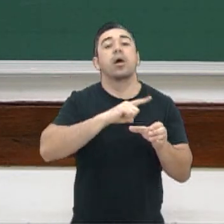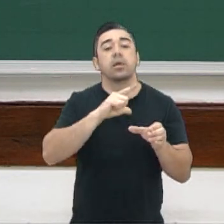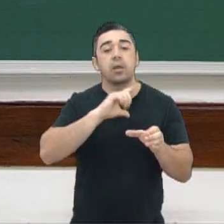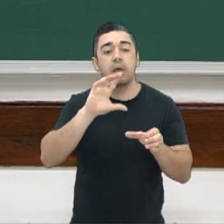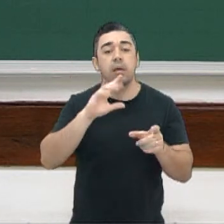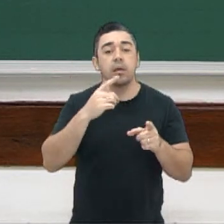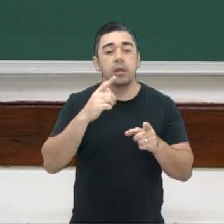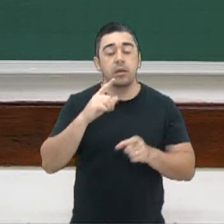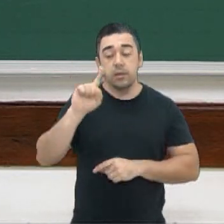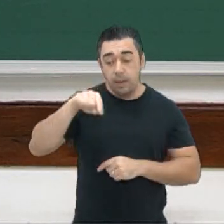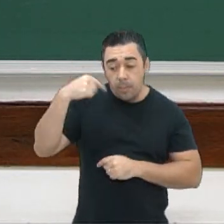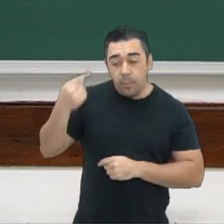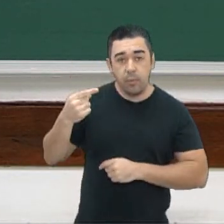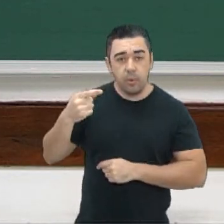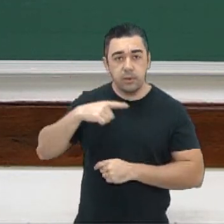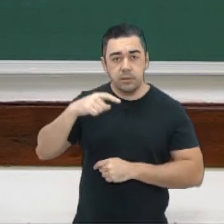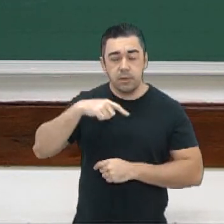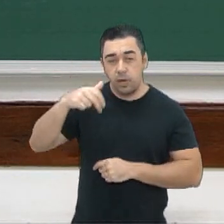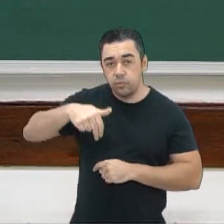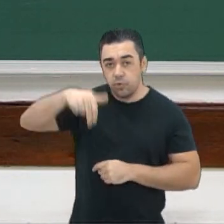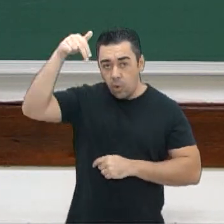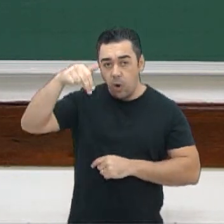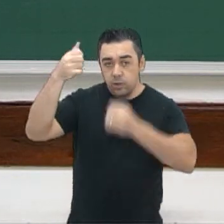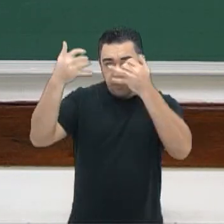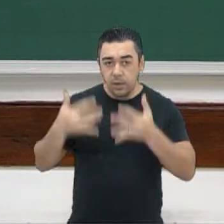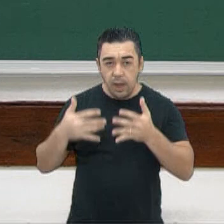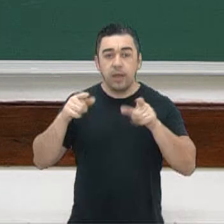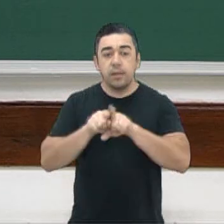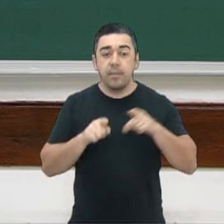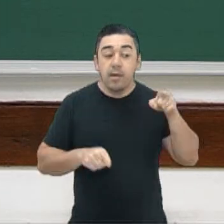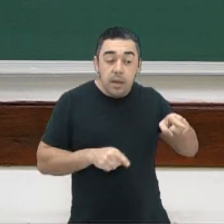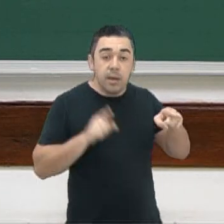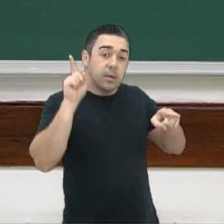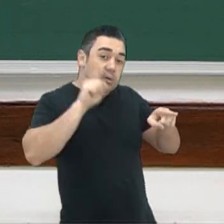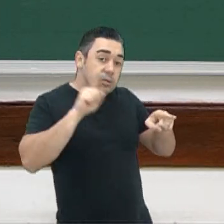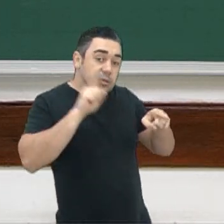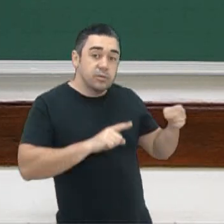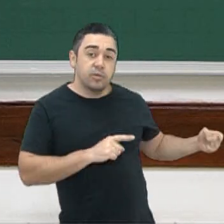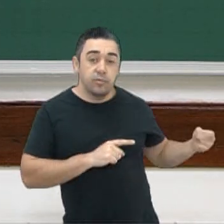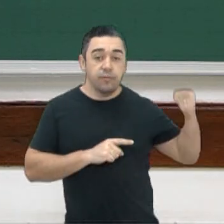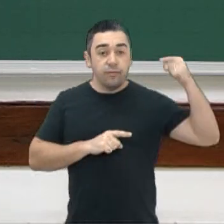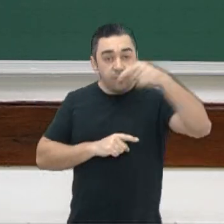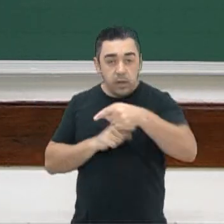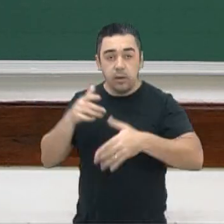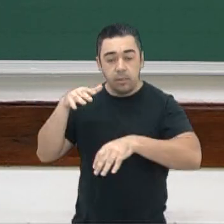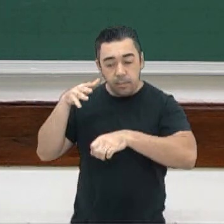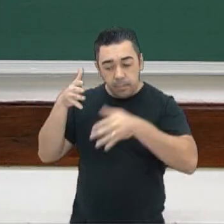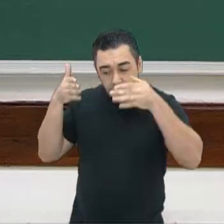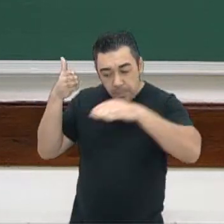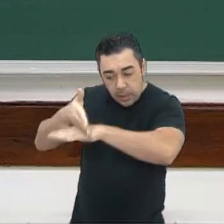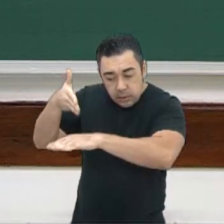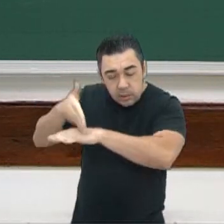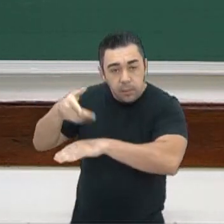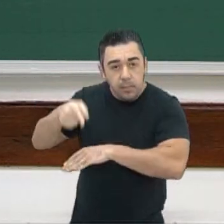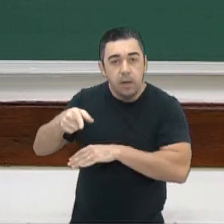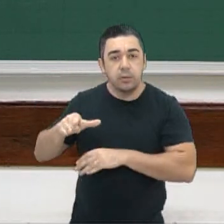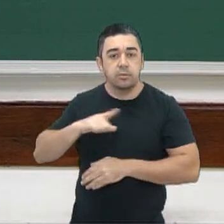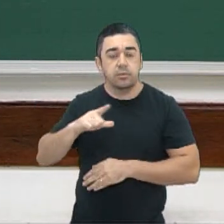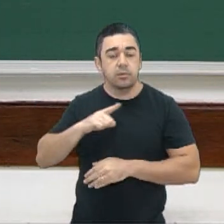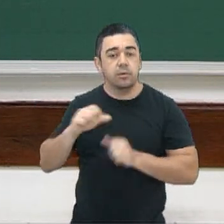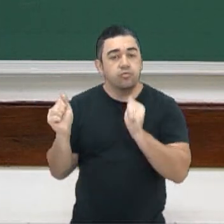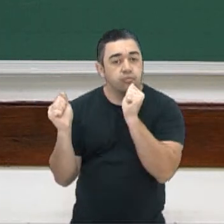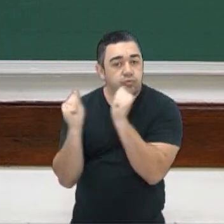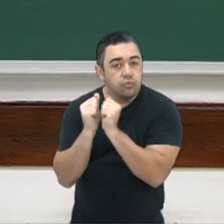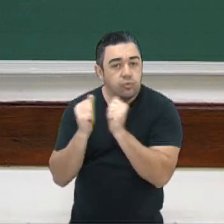lado norte, Normandia, Estados Unidos embarcando ali na praia de Omaha, e o lado leste, a União